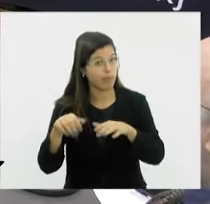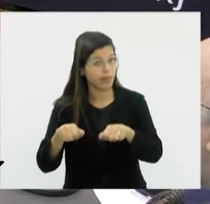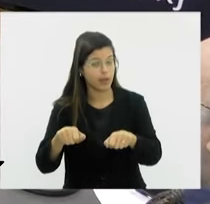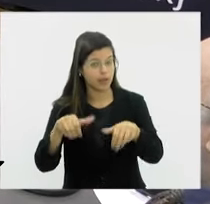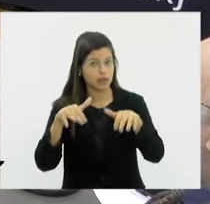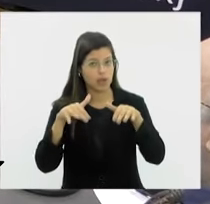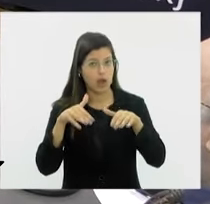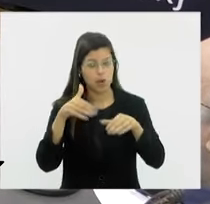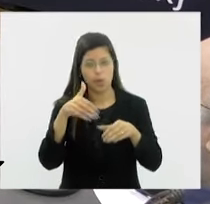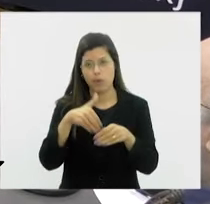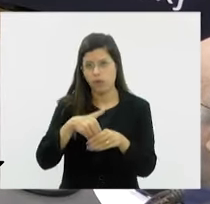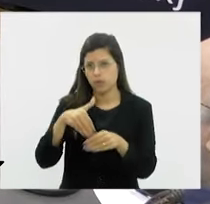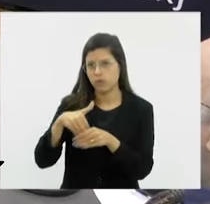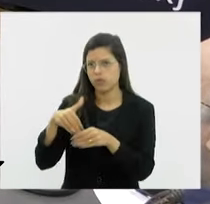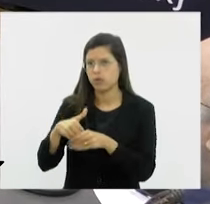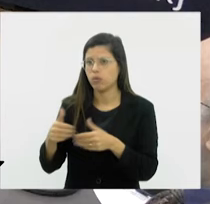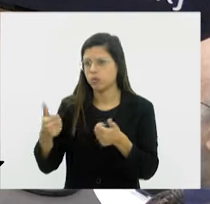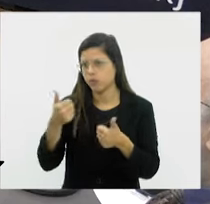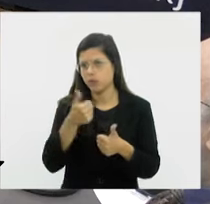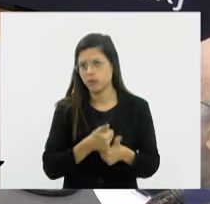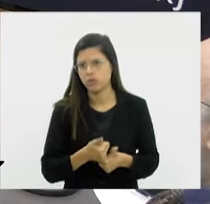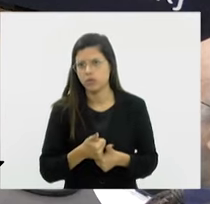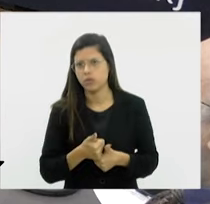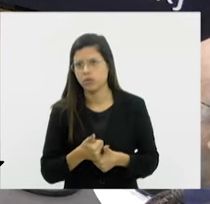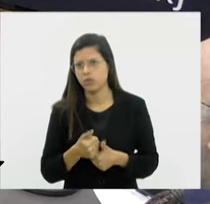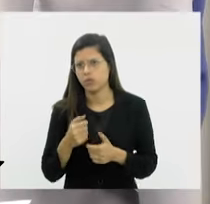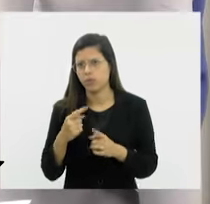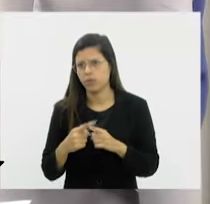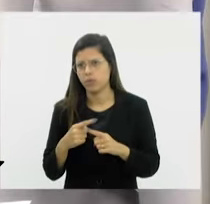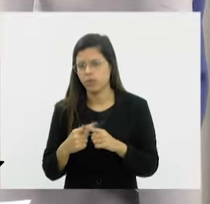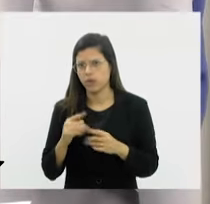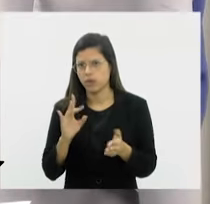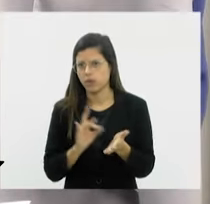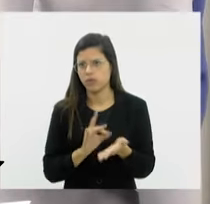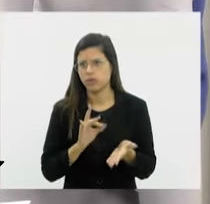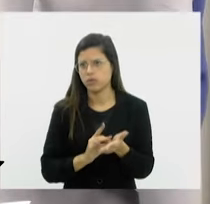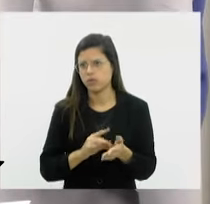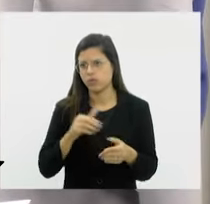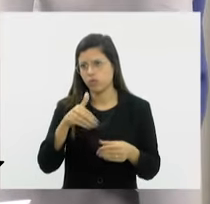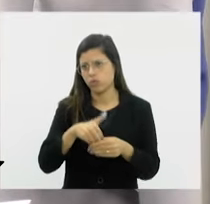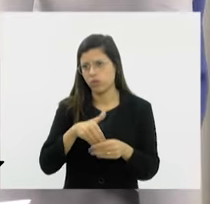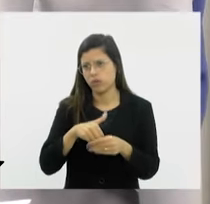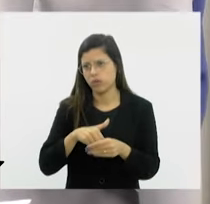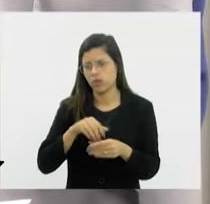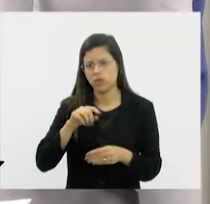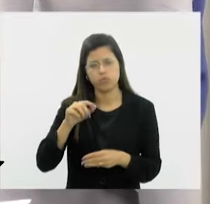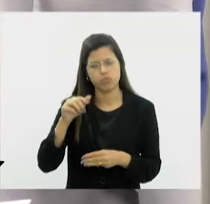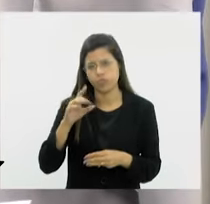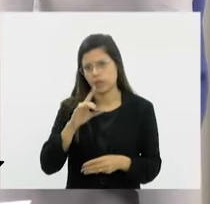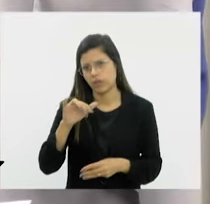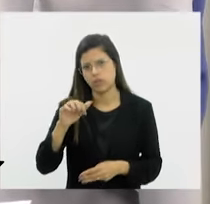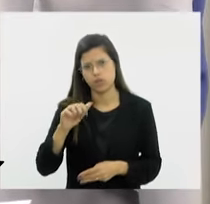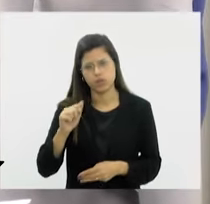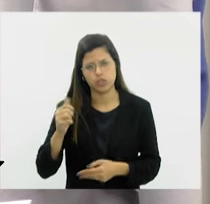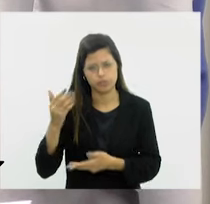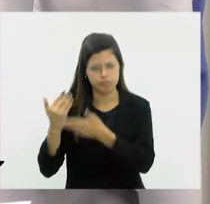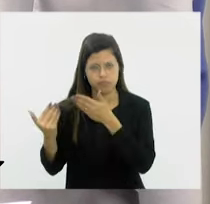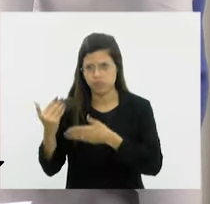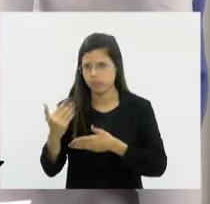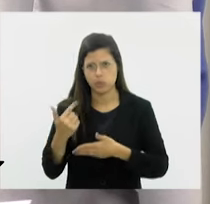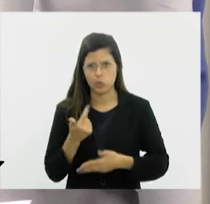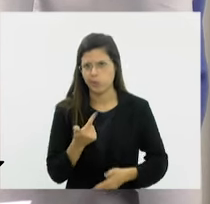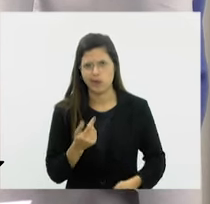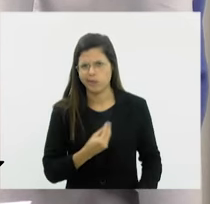para votar o substitutivo. Porque, na verdade, o que foi votado lá naquele dia foi algo etéreo. Foi algo que não existe. Na verdade,